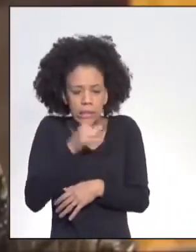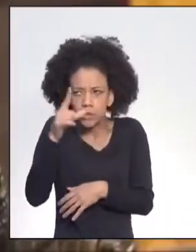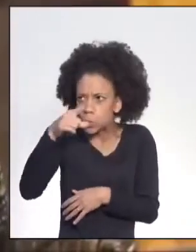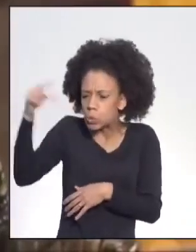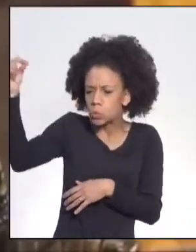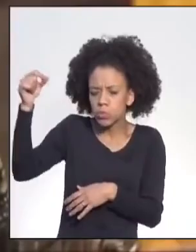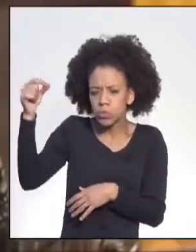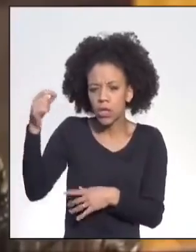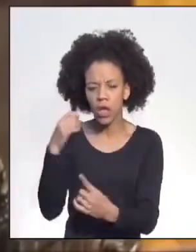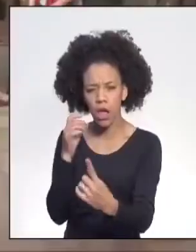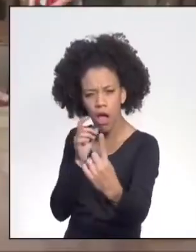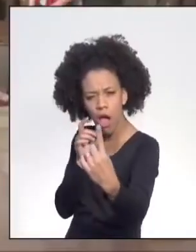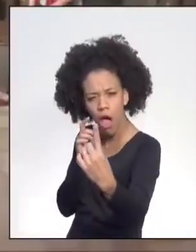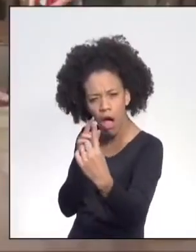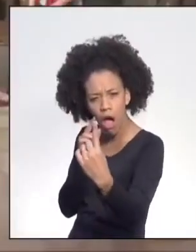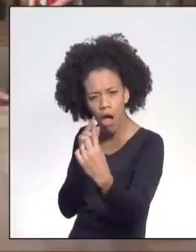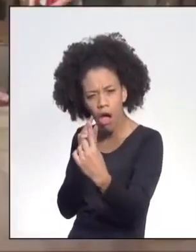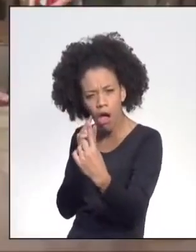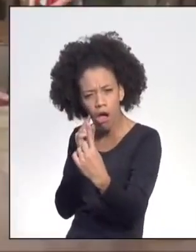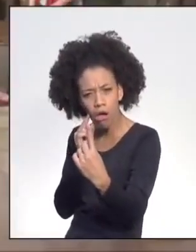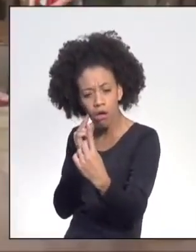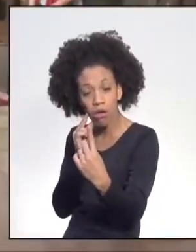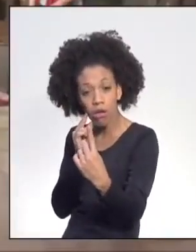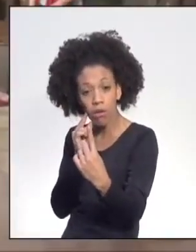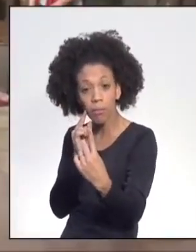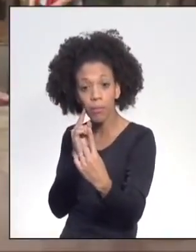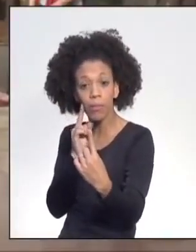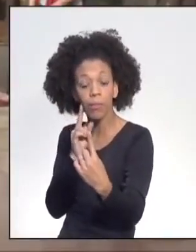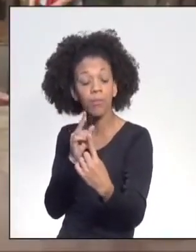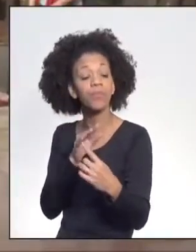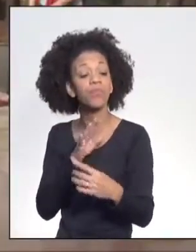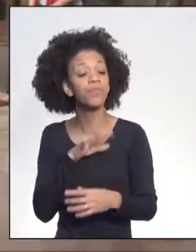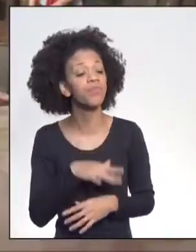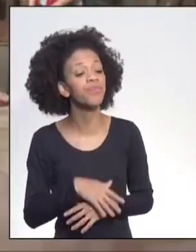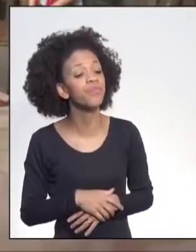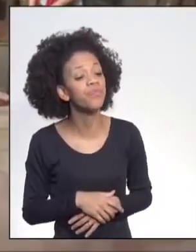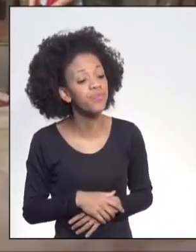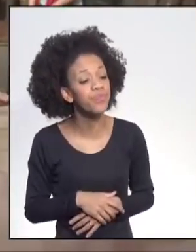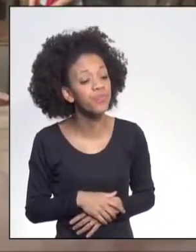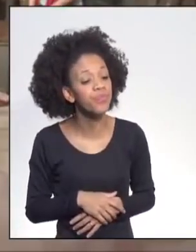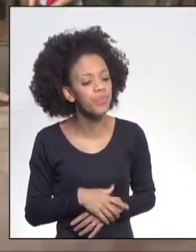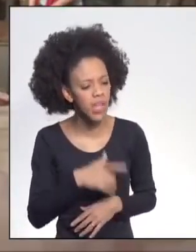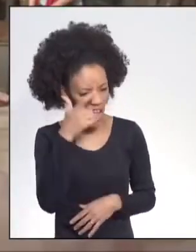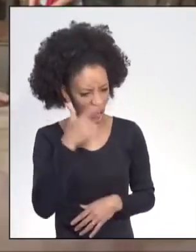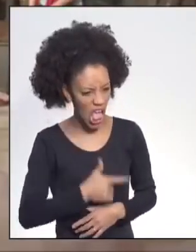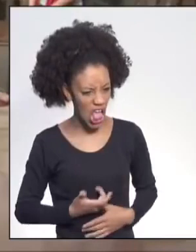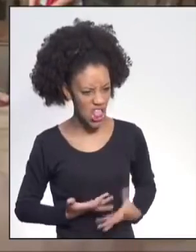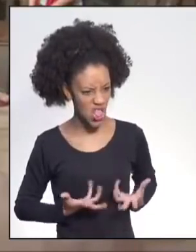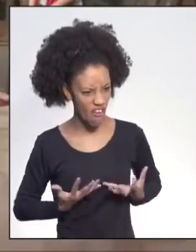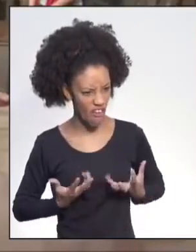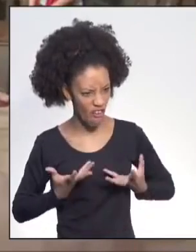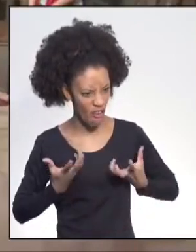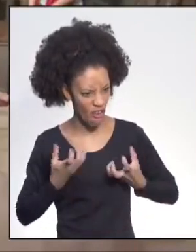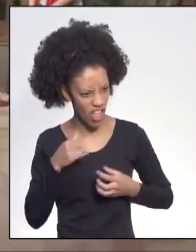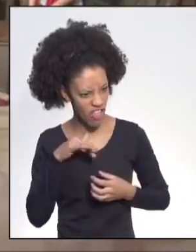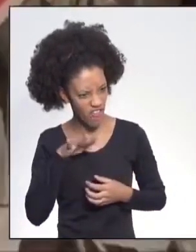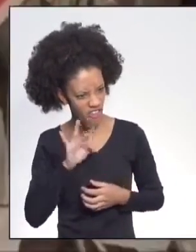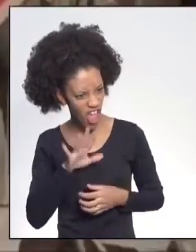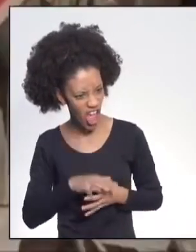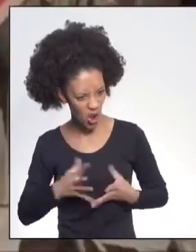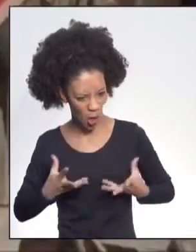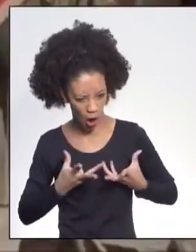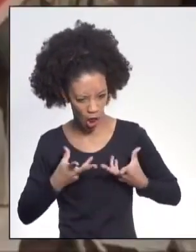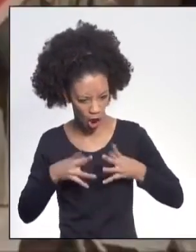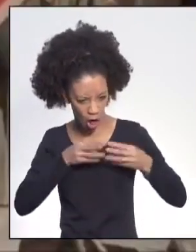voyageur ele chegou perto do et il viajante se présente lui-même. e se apresentou assim: Je suis l'enfer. eu sou o inferno, Je brûle tout. eu queimo tudo,